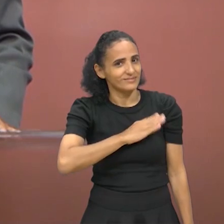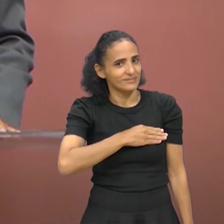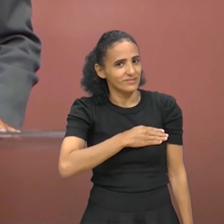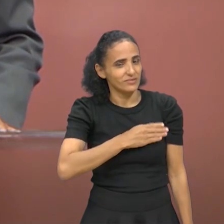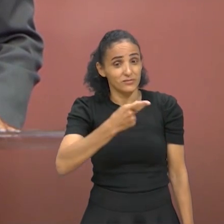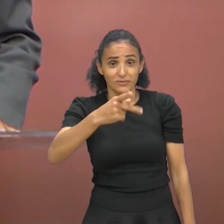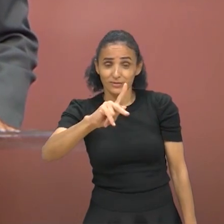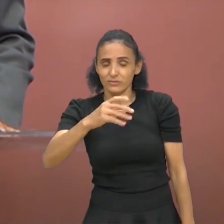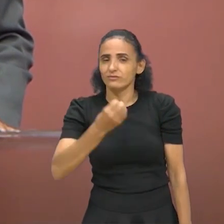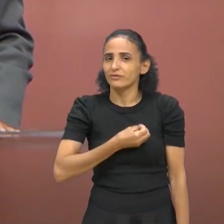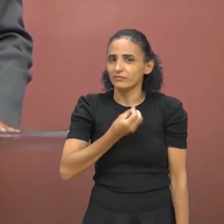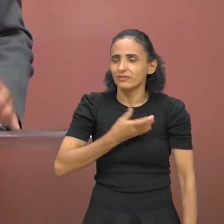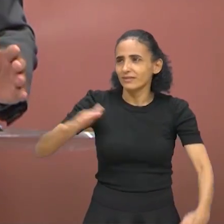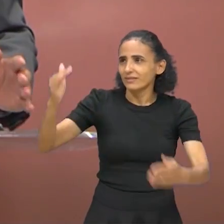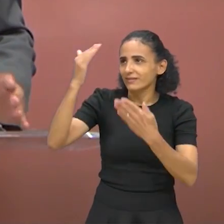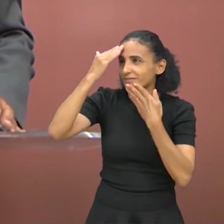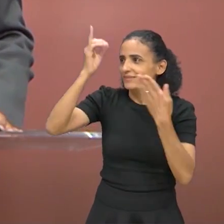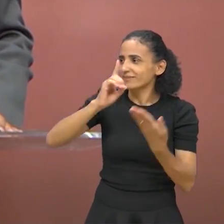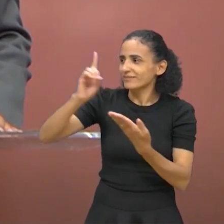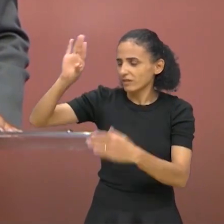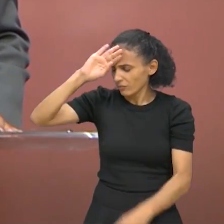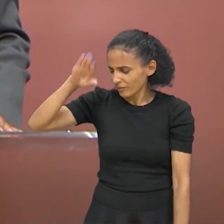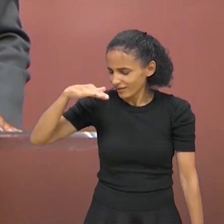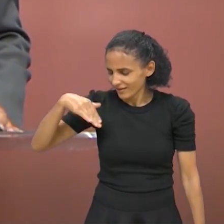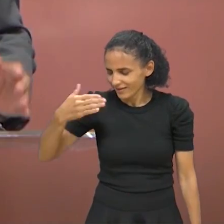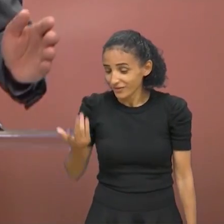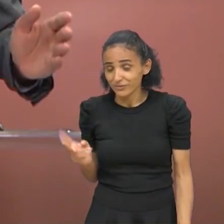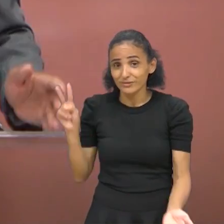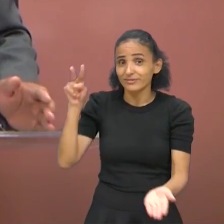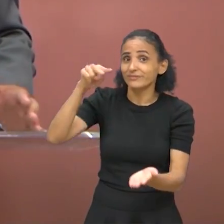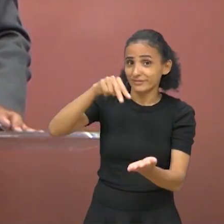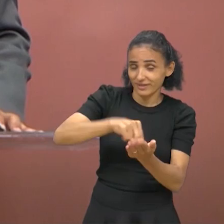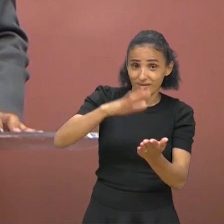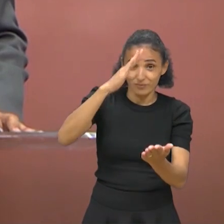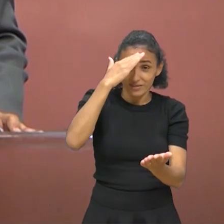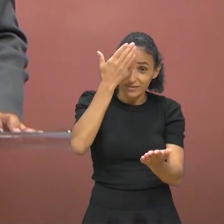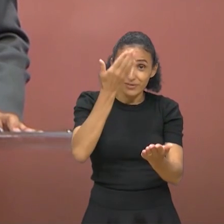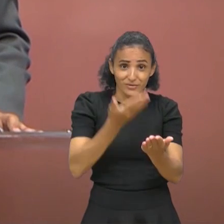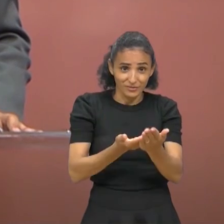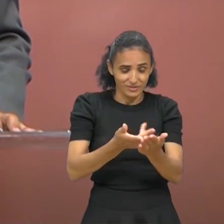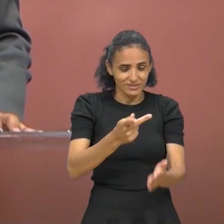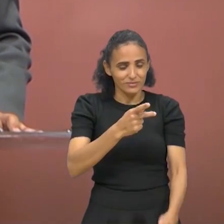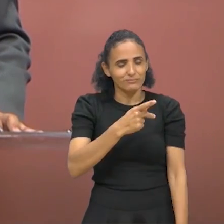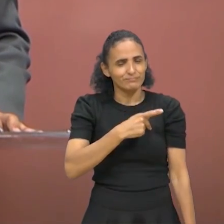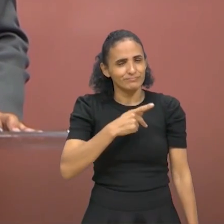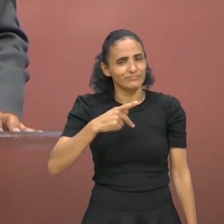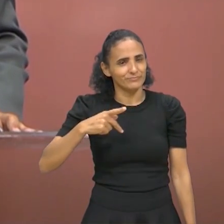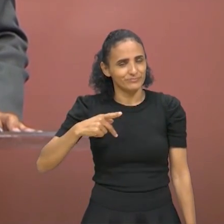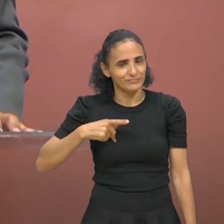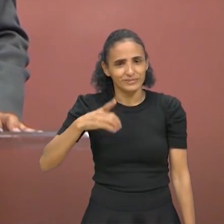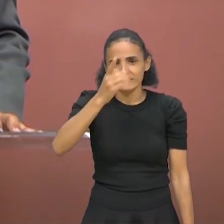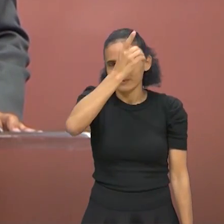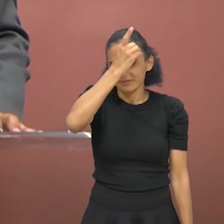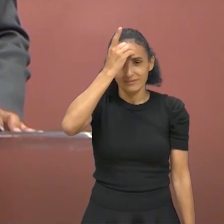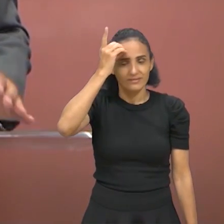tua vida. Quero agradecer a Deus pela honra de estar aqui, pela confiança da parte de Deus, também do nosso pastor